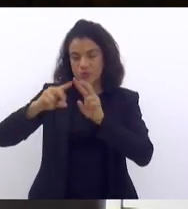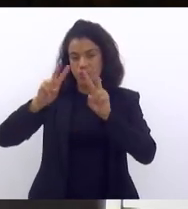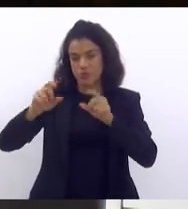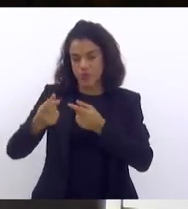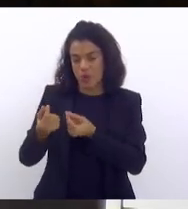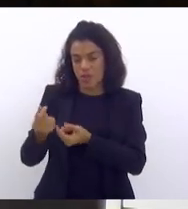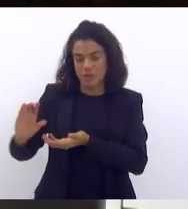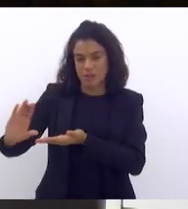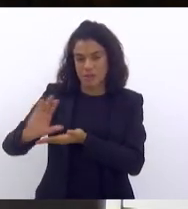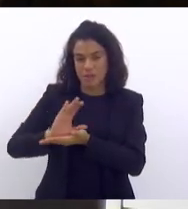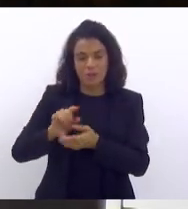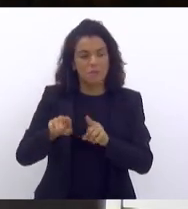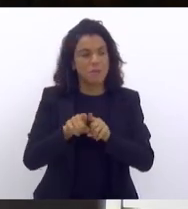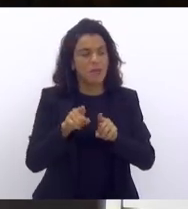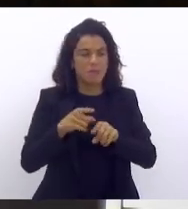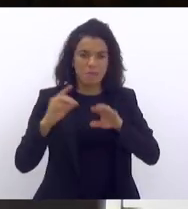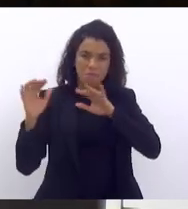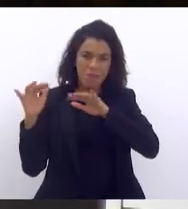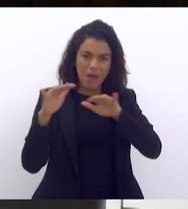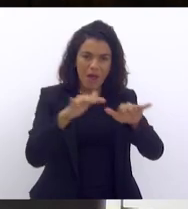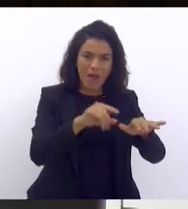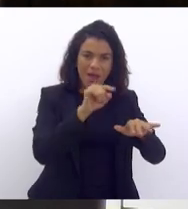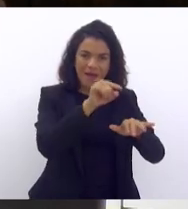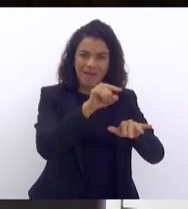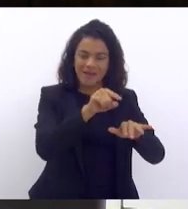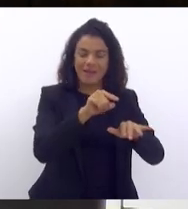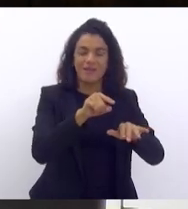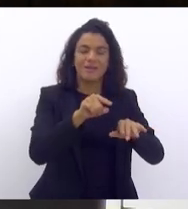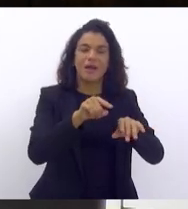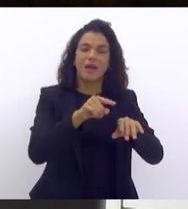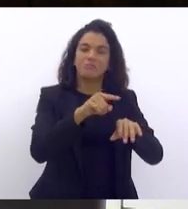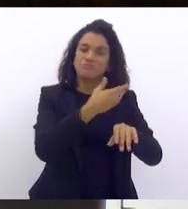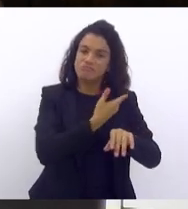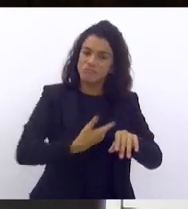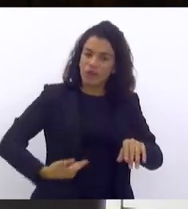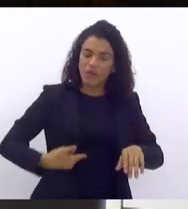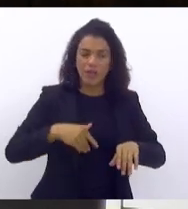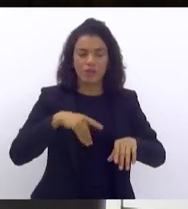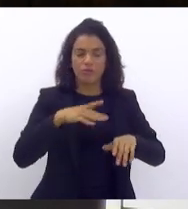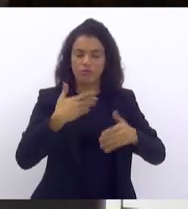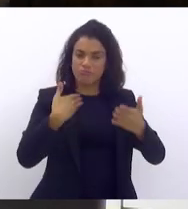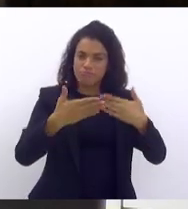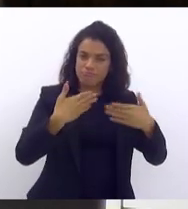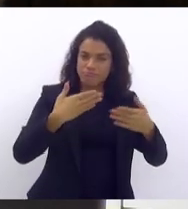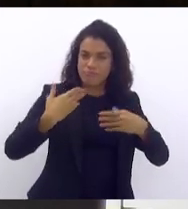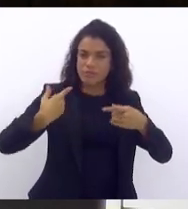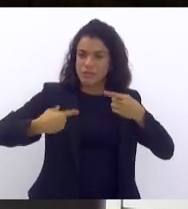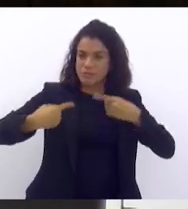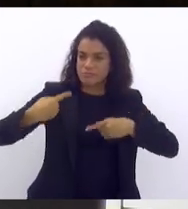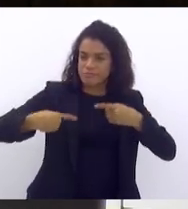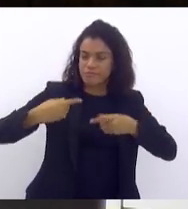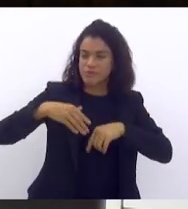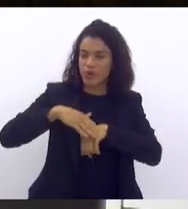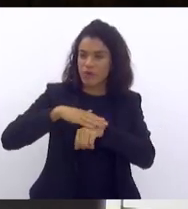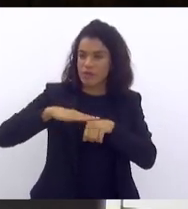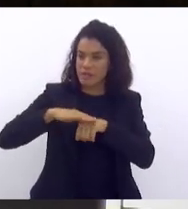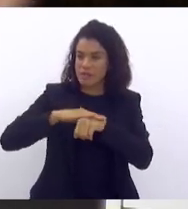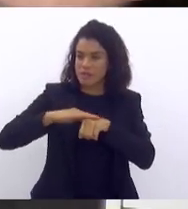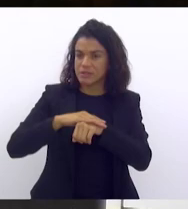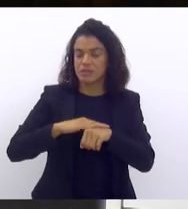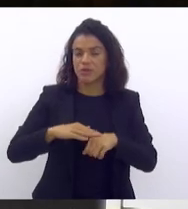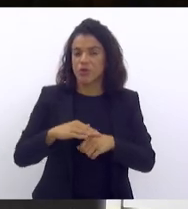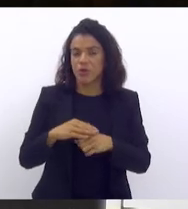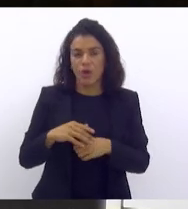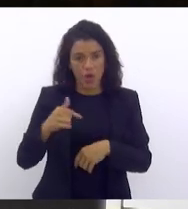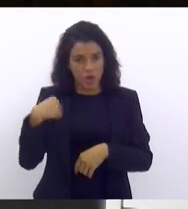estar na porta do governador, podemos fazer de novo o ato fechando a cidade do Rio de Janeiro. Então, assim,